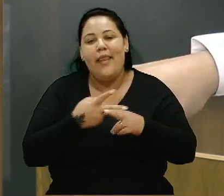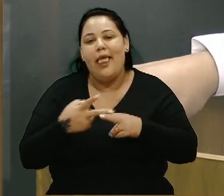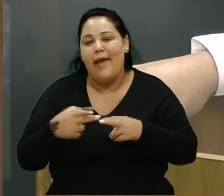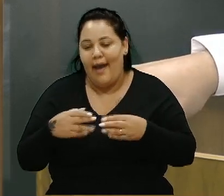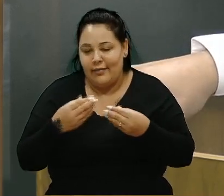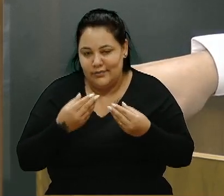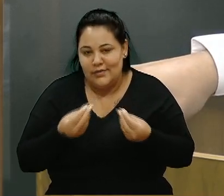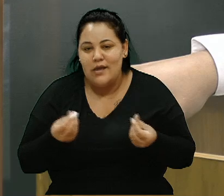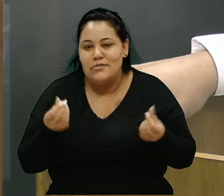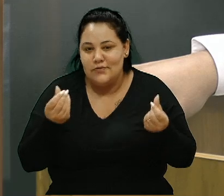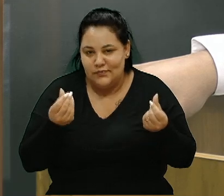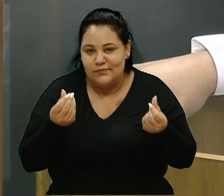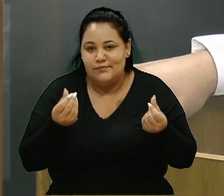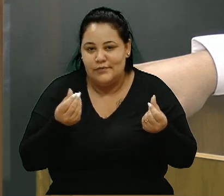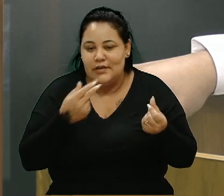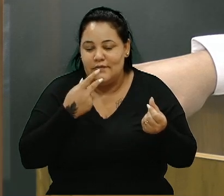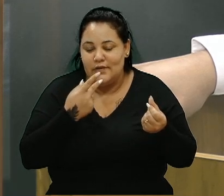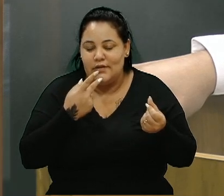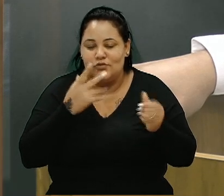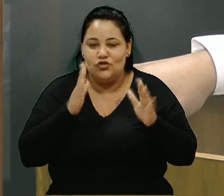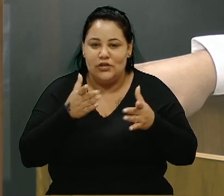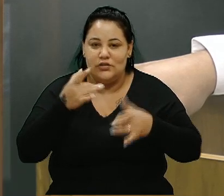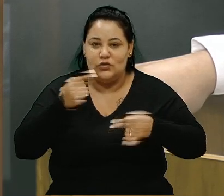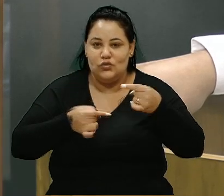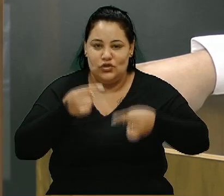foi discutido